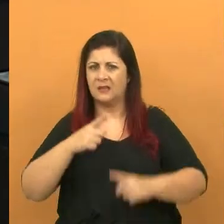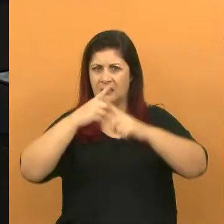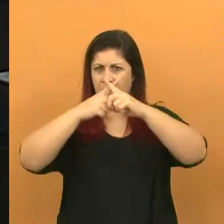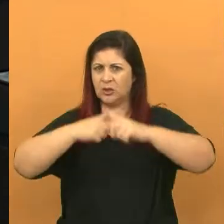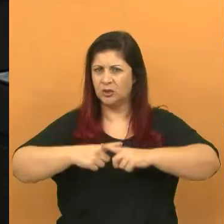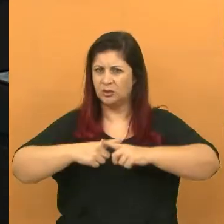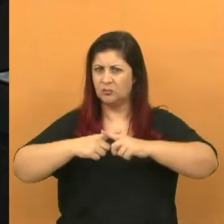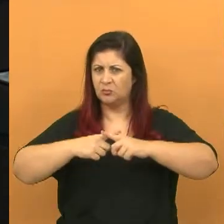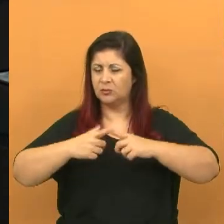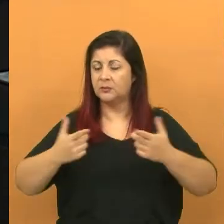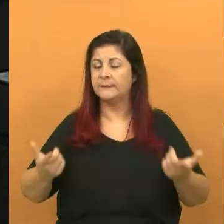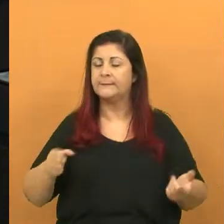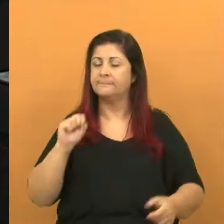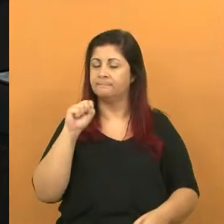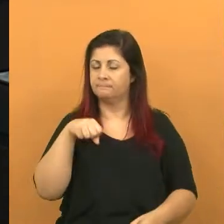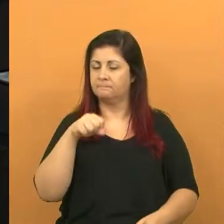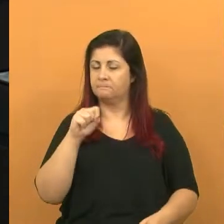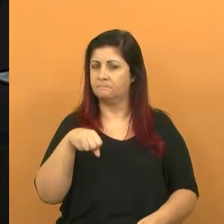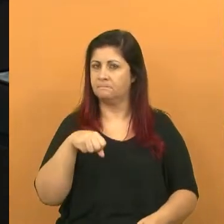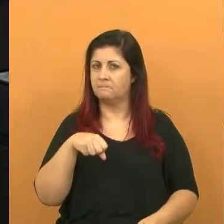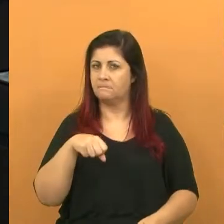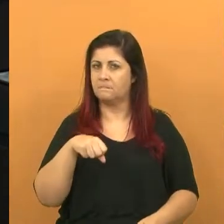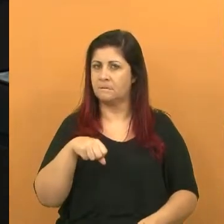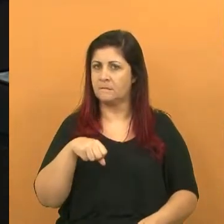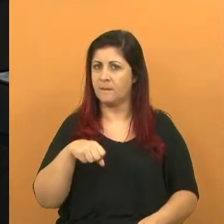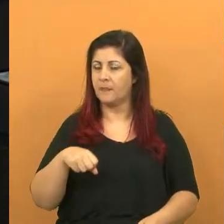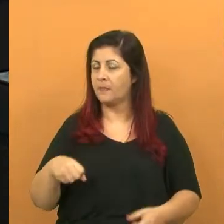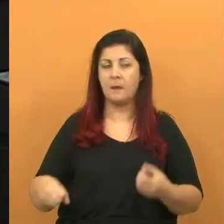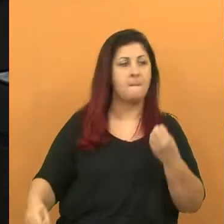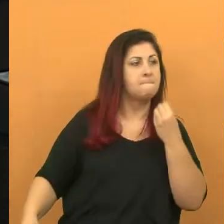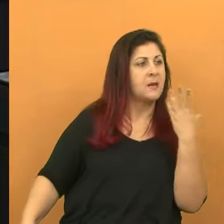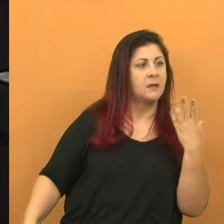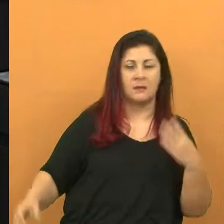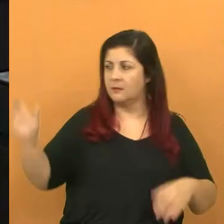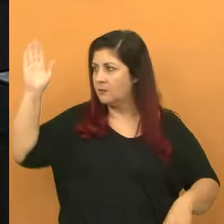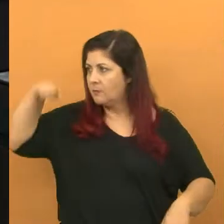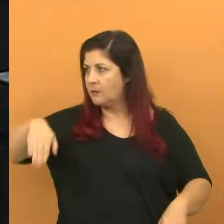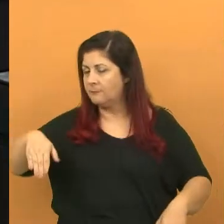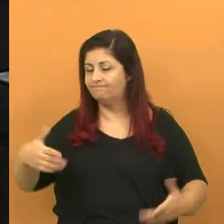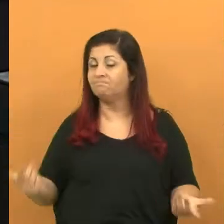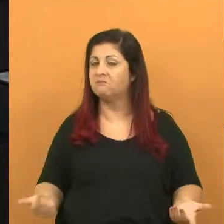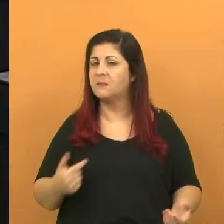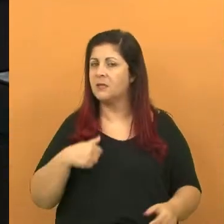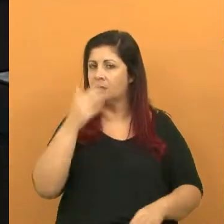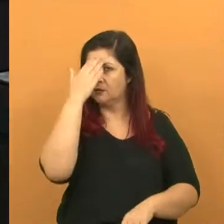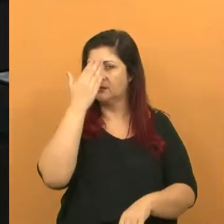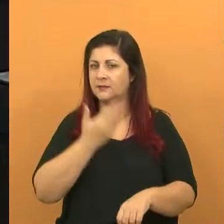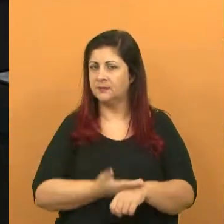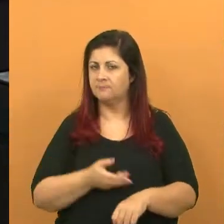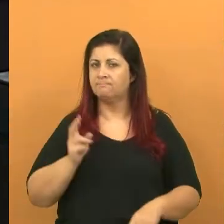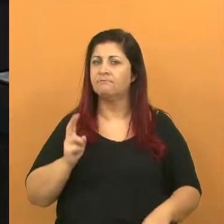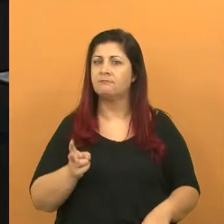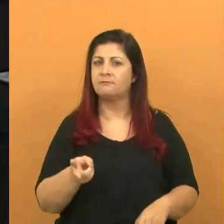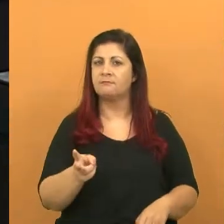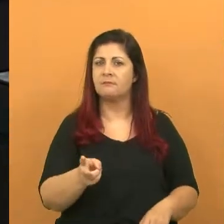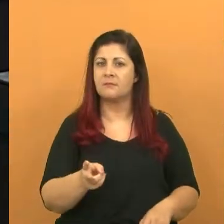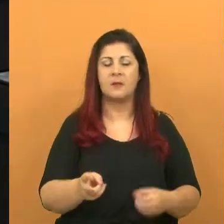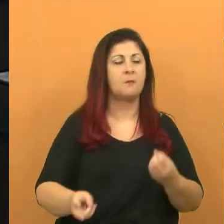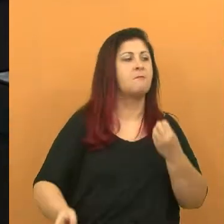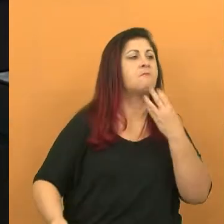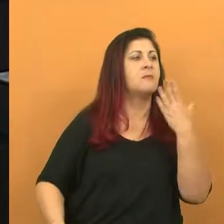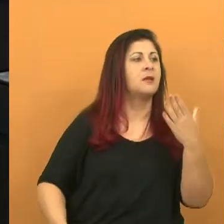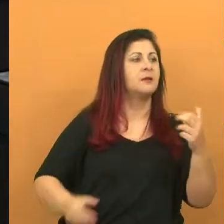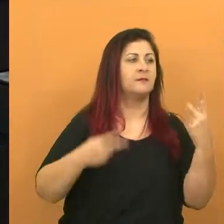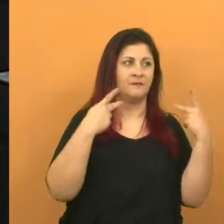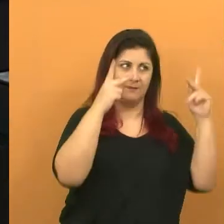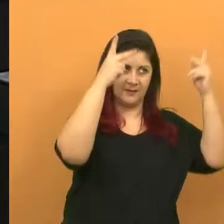Sim, existe uma disputa. A disputa é entre o bem e o mal. E eu tenho certeza absoluta que sempre o bem